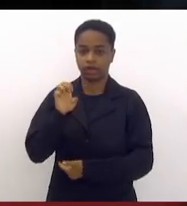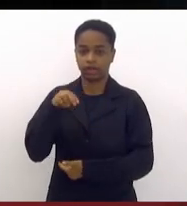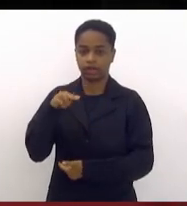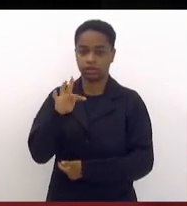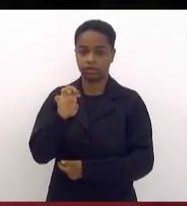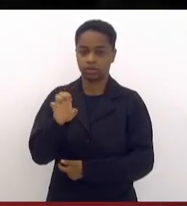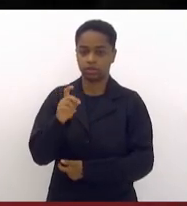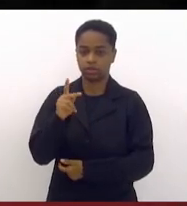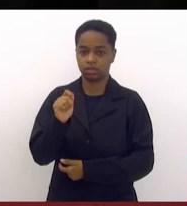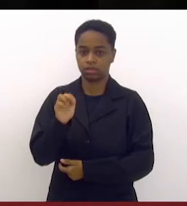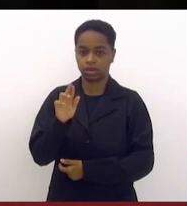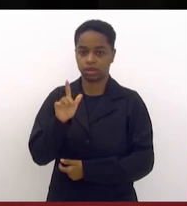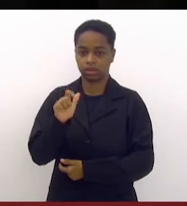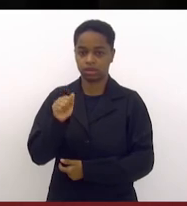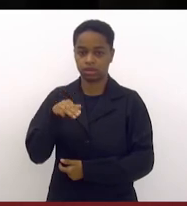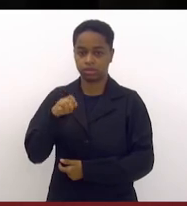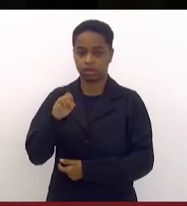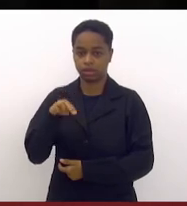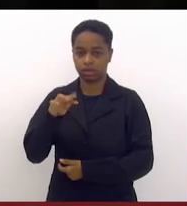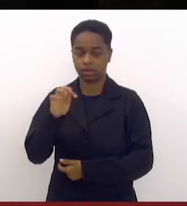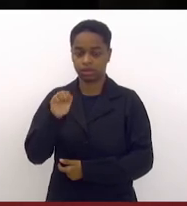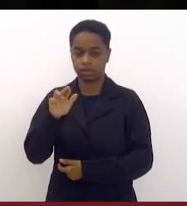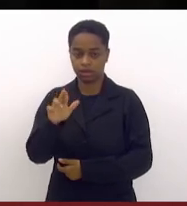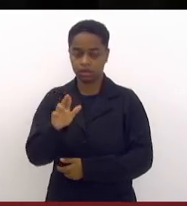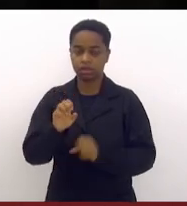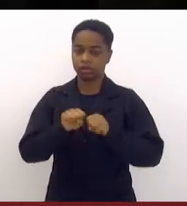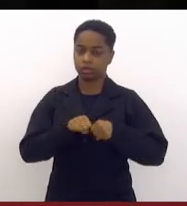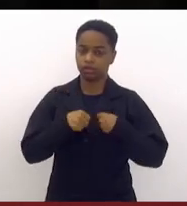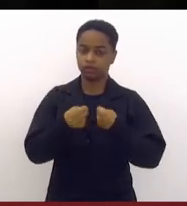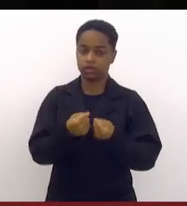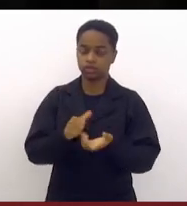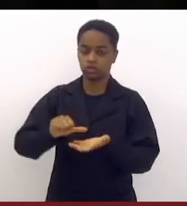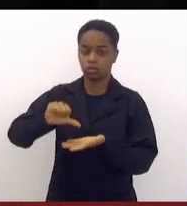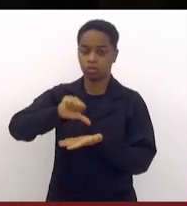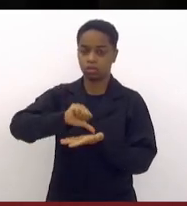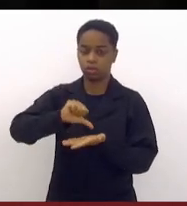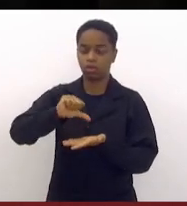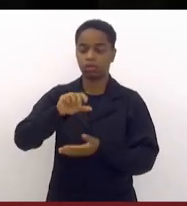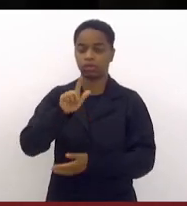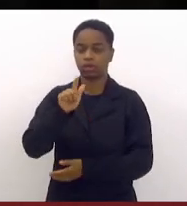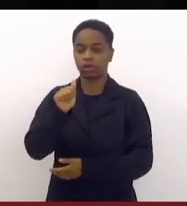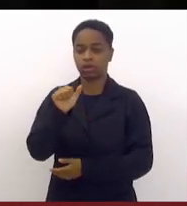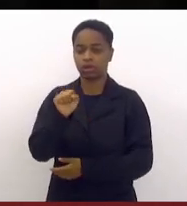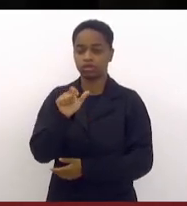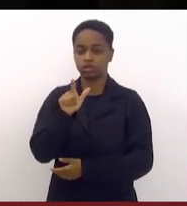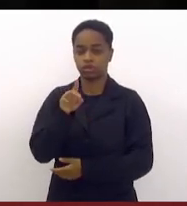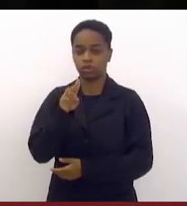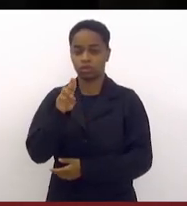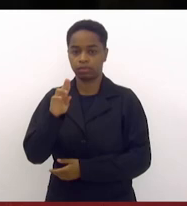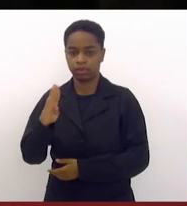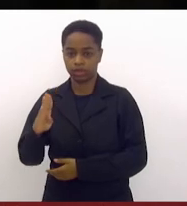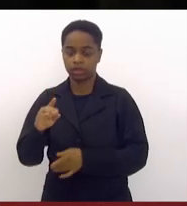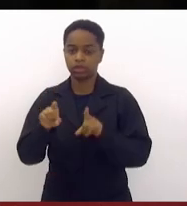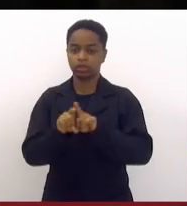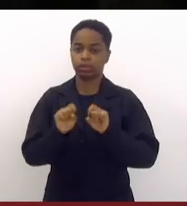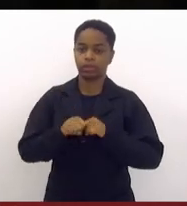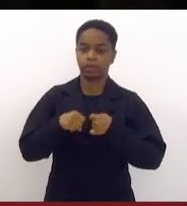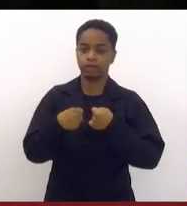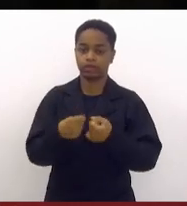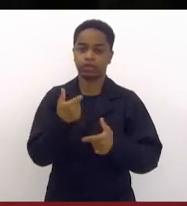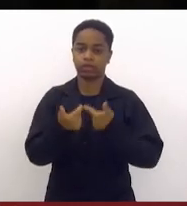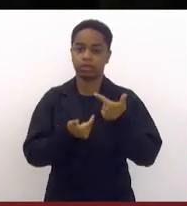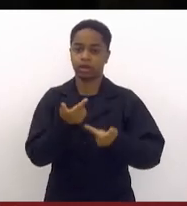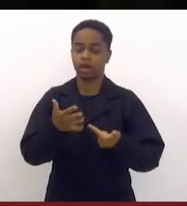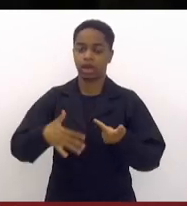em defesa do Polo gaslub E em defesa dos empregos da indústria